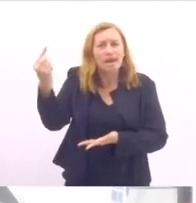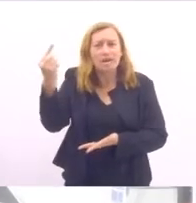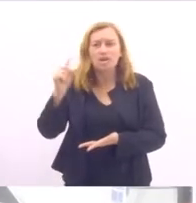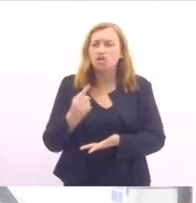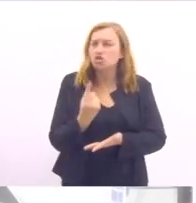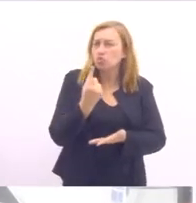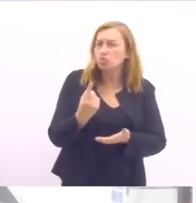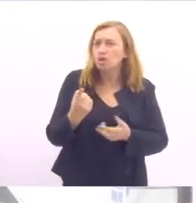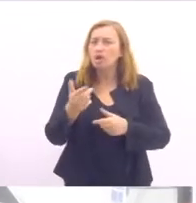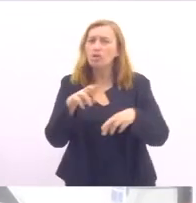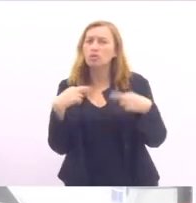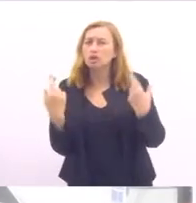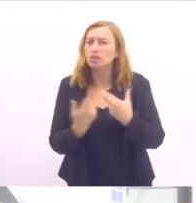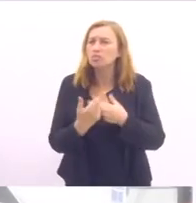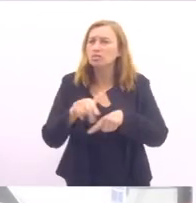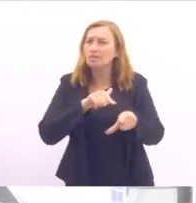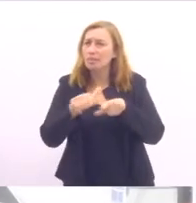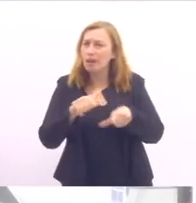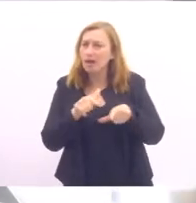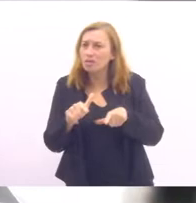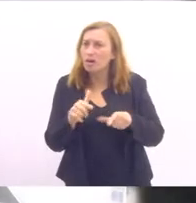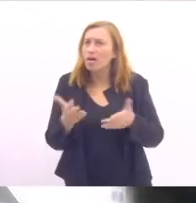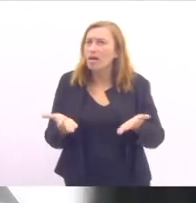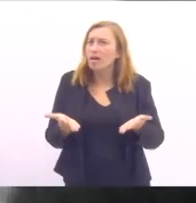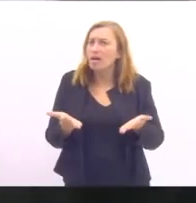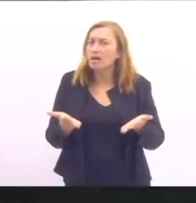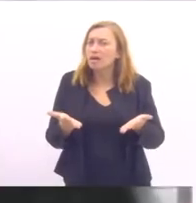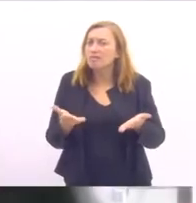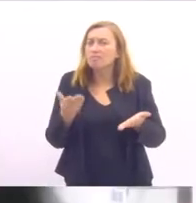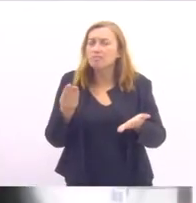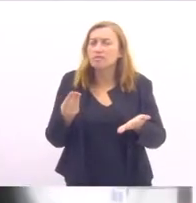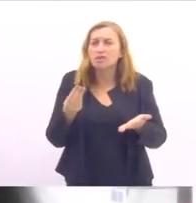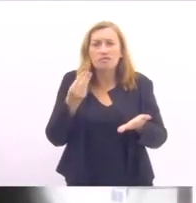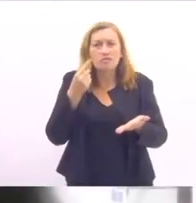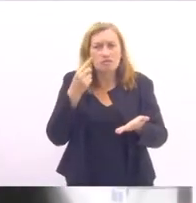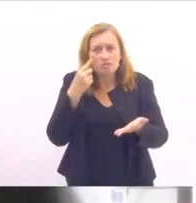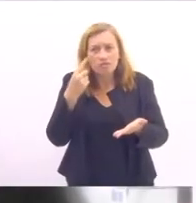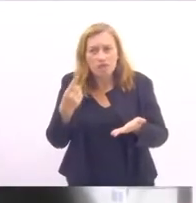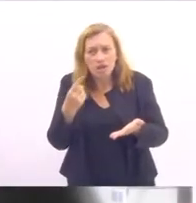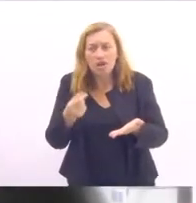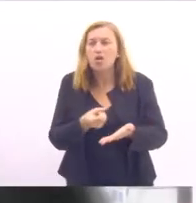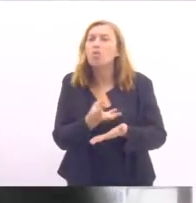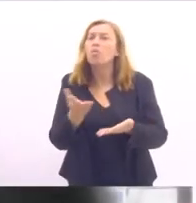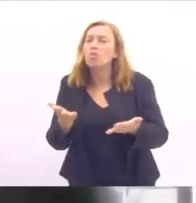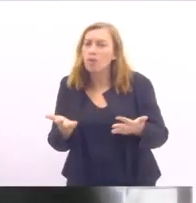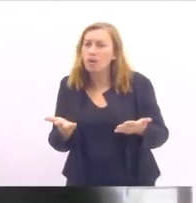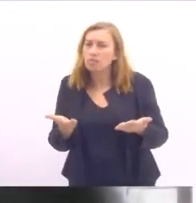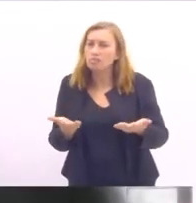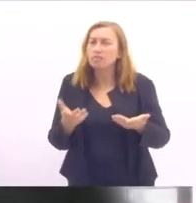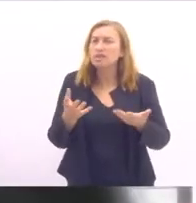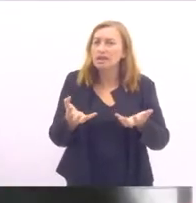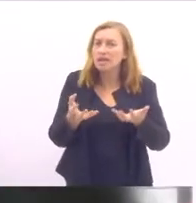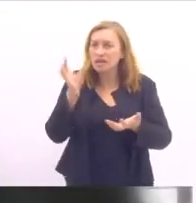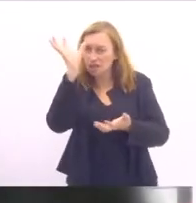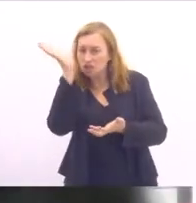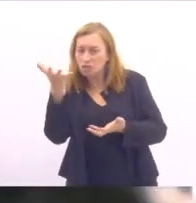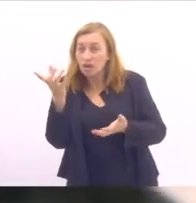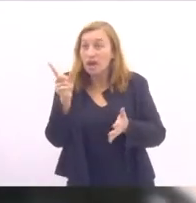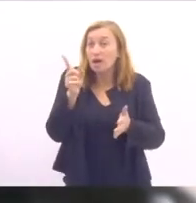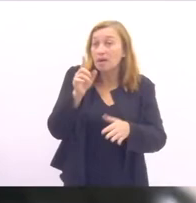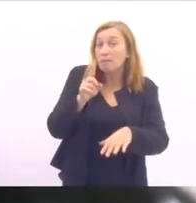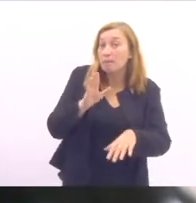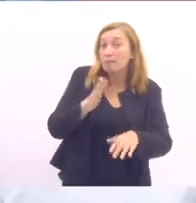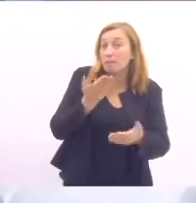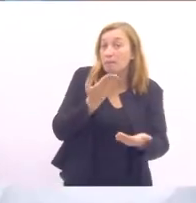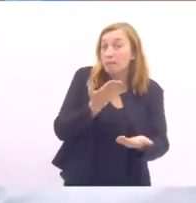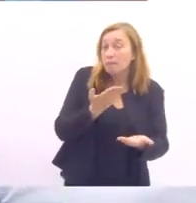uma reunião de trabalho é tentar realmente ver quais são os gargalos e tentar resolver, quer dizer, menos